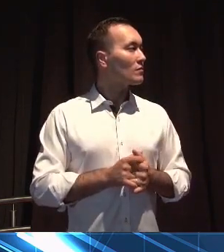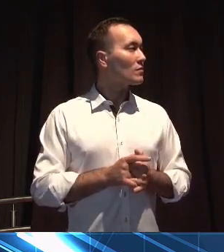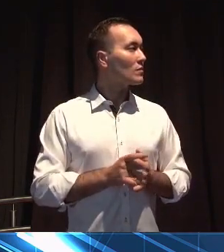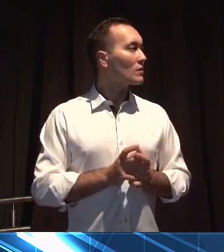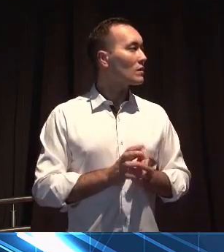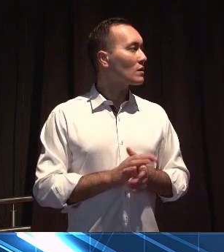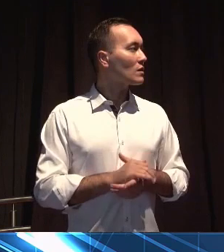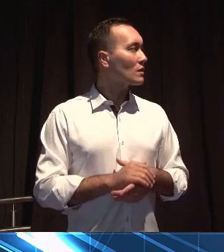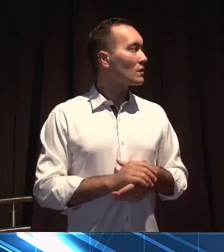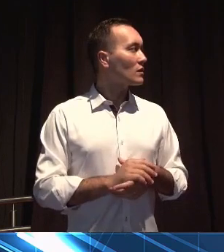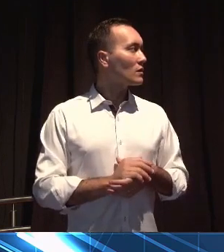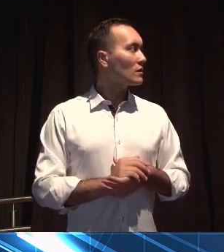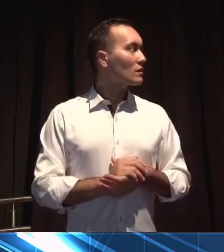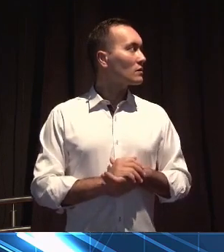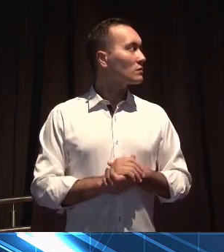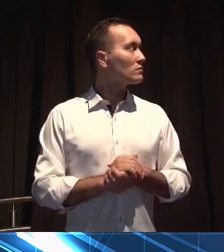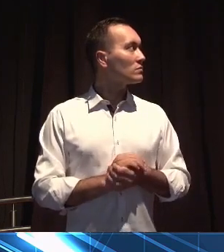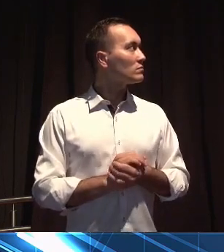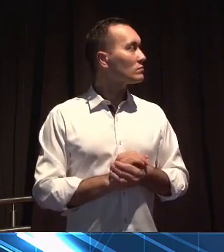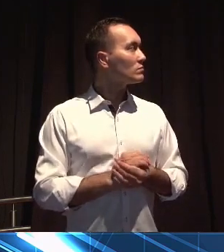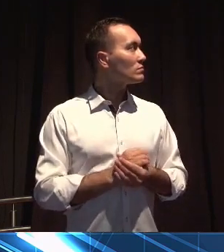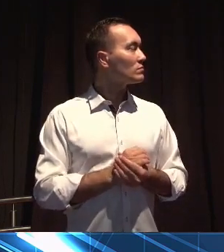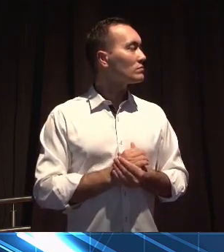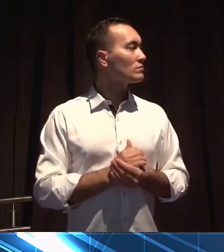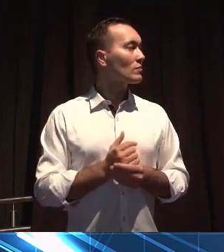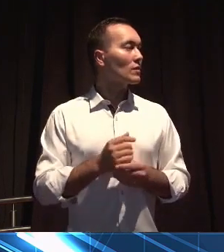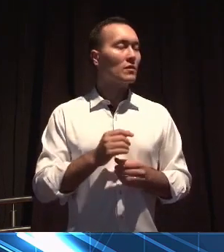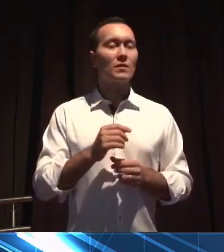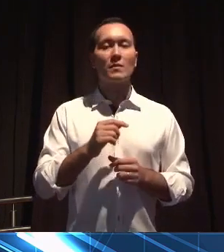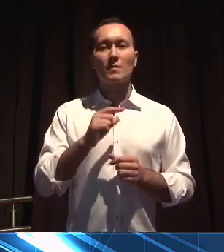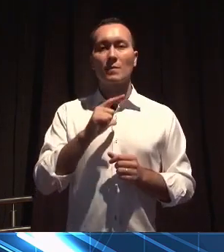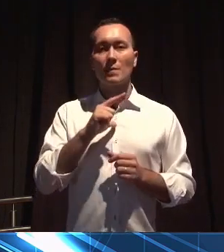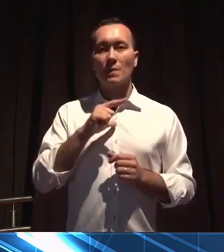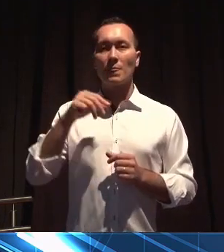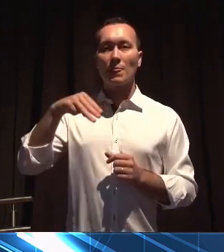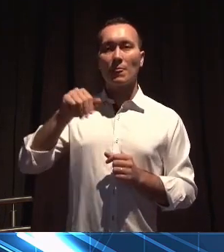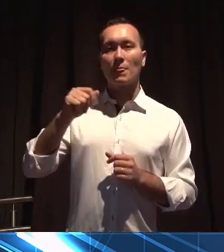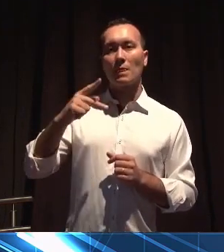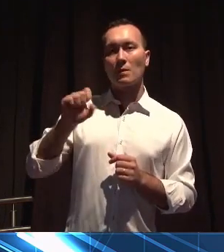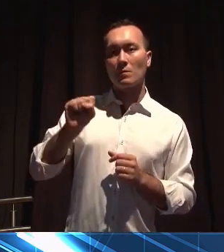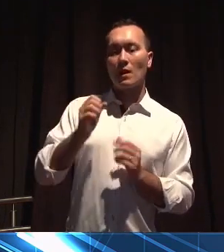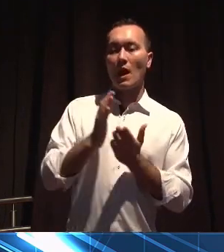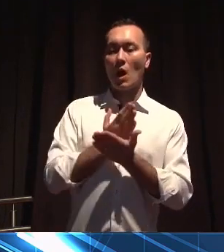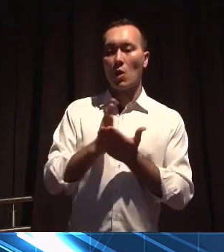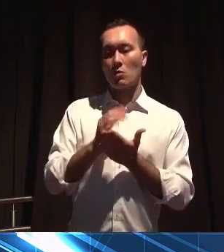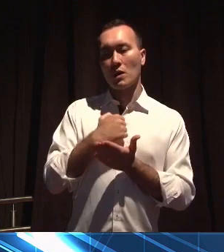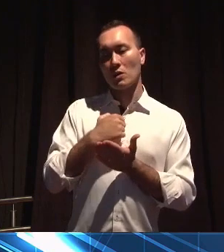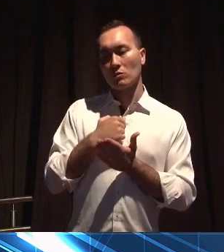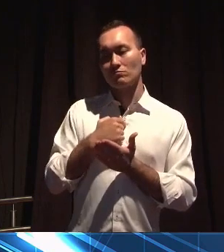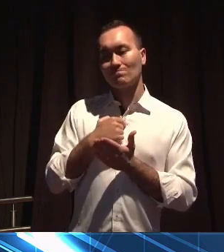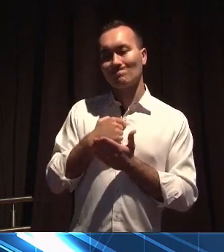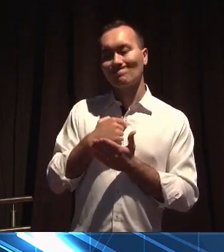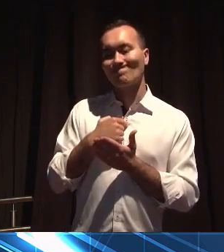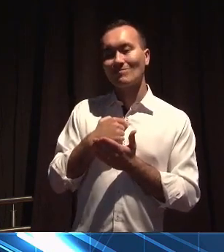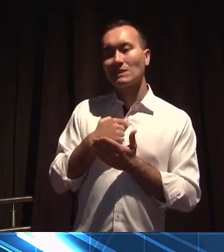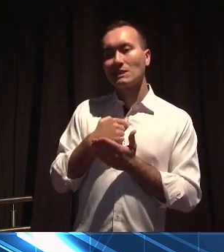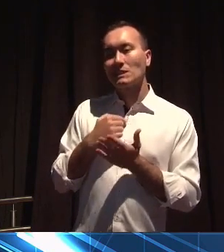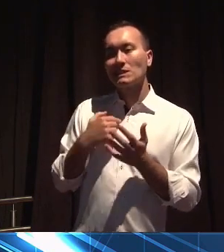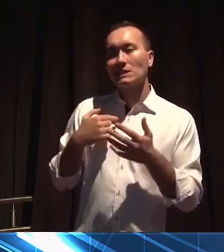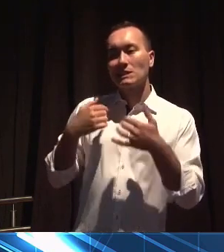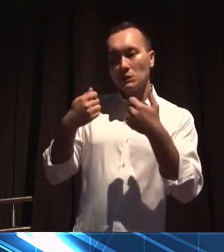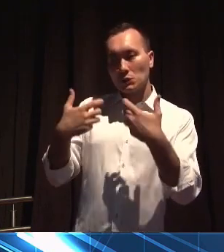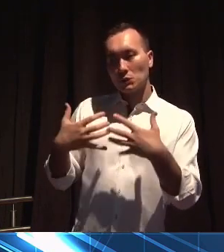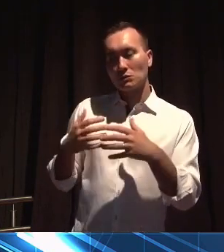documentação ele fala ah tem alguns métodos aí que eu fortemente coragem você chamar pô é complicado né E na verdade é tipo